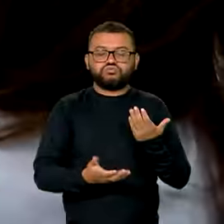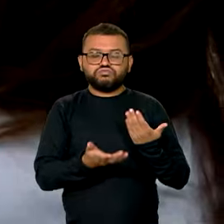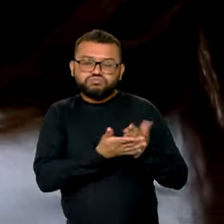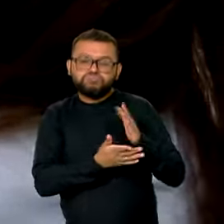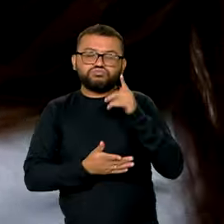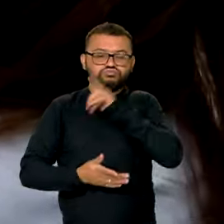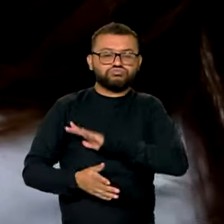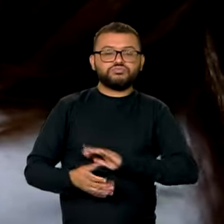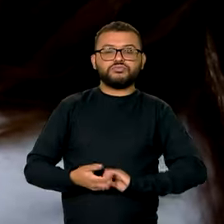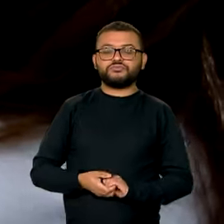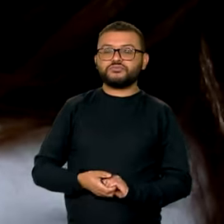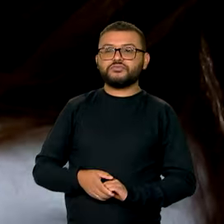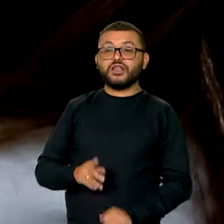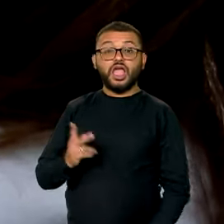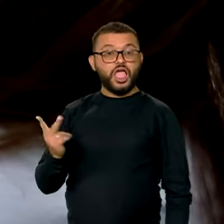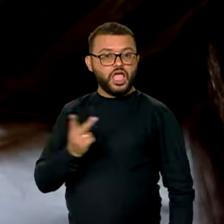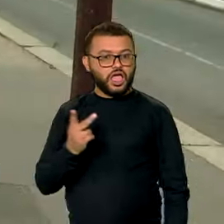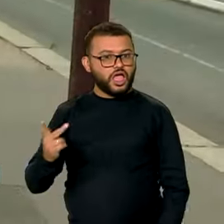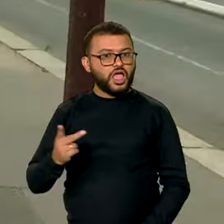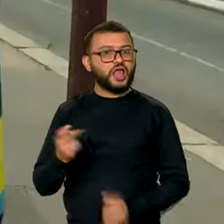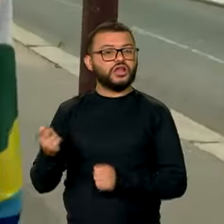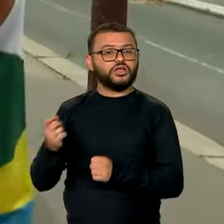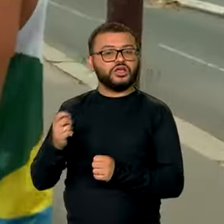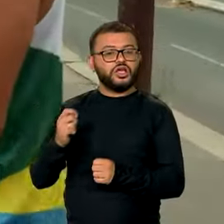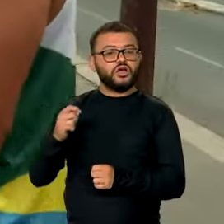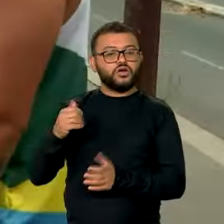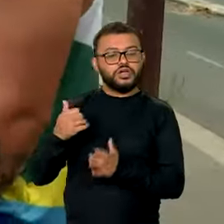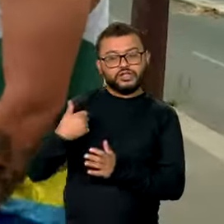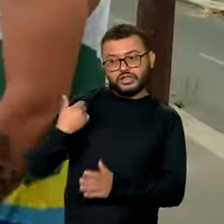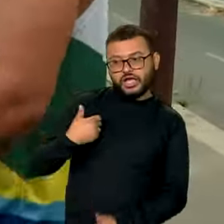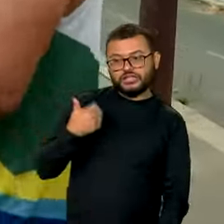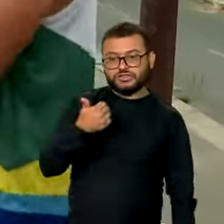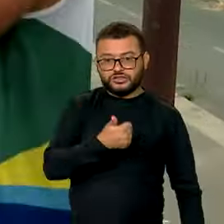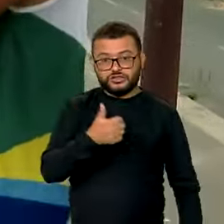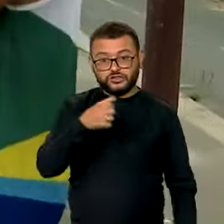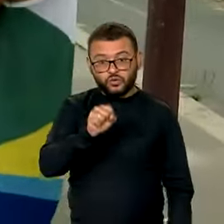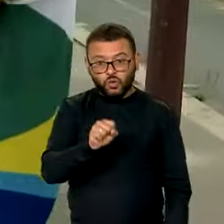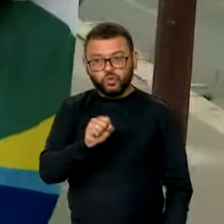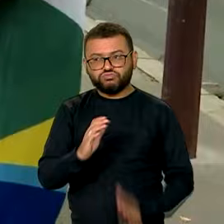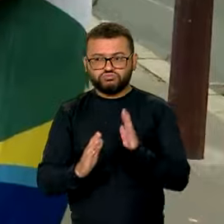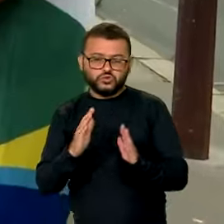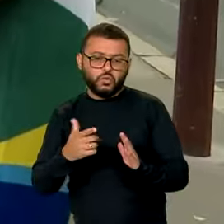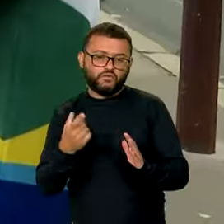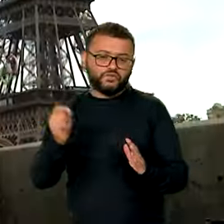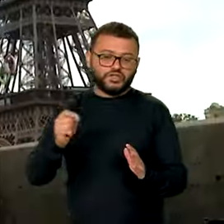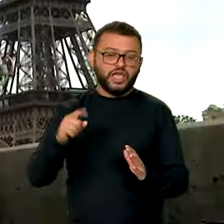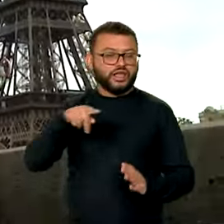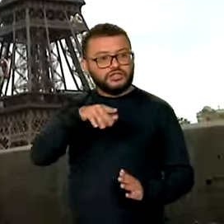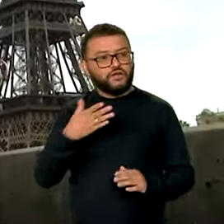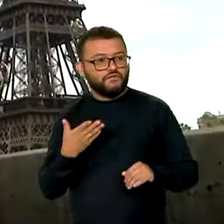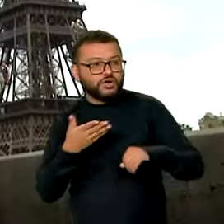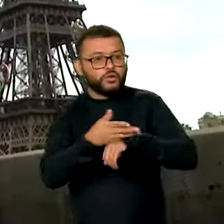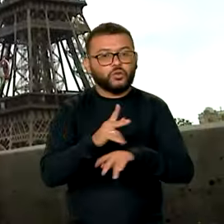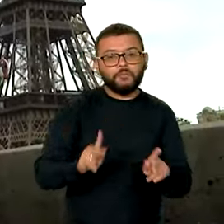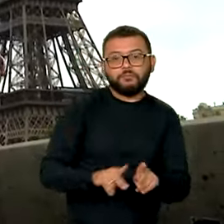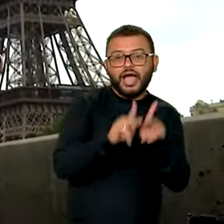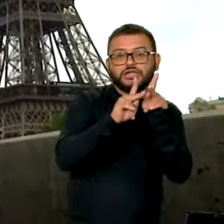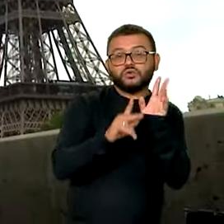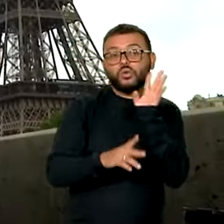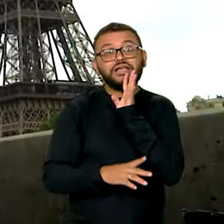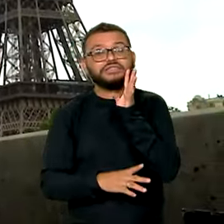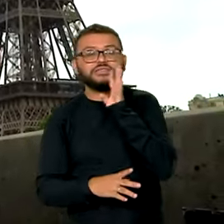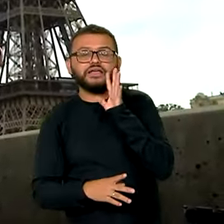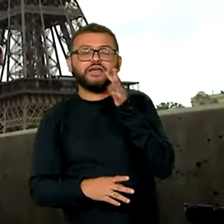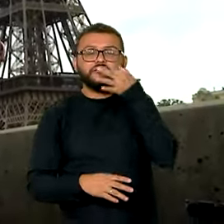certo. Rayan e outros atletas de base, todos entre 18 e 20 anos, estão em Paris para sentirem o gostinho